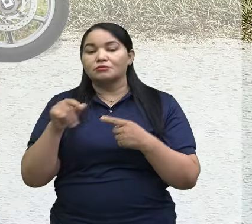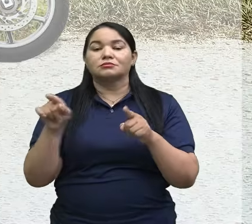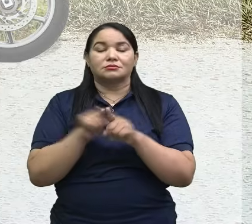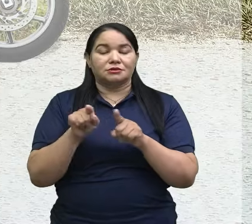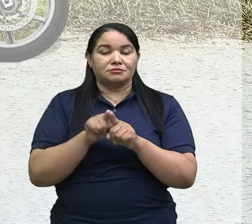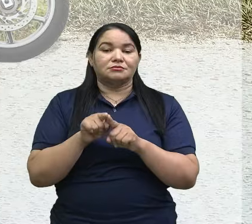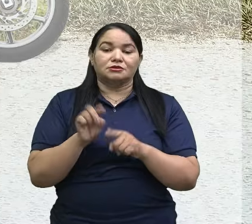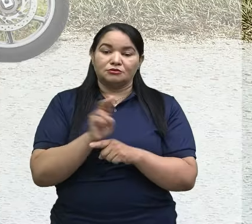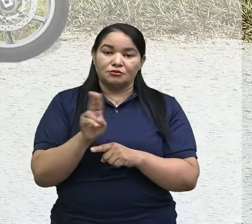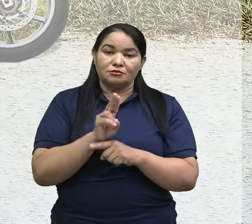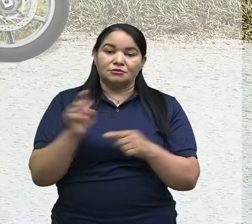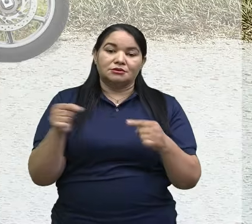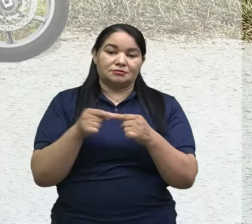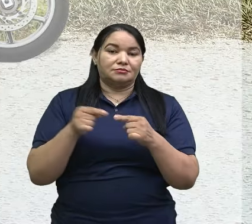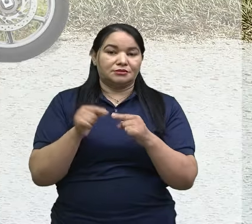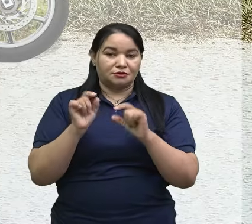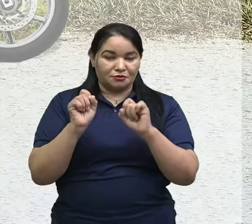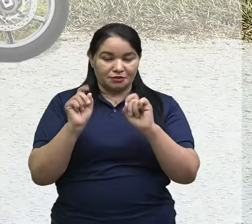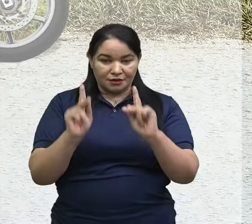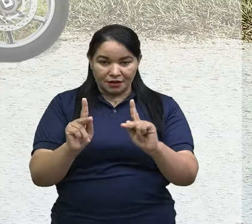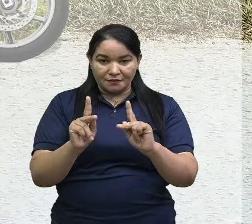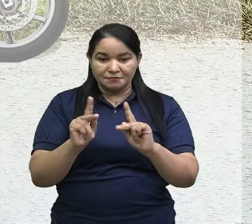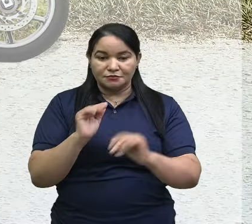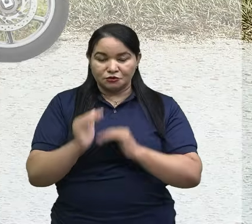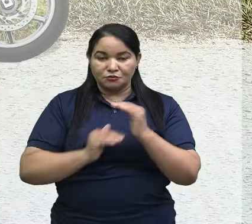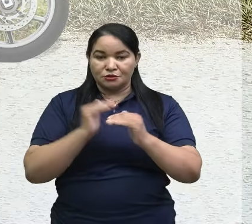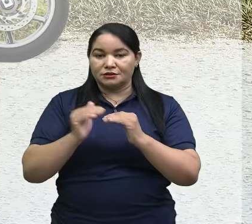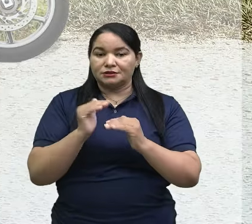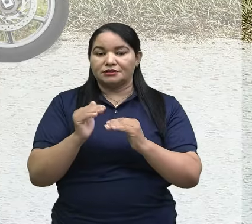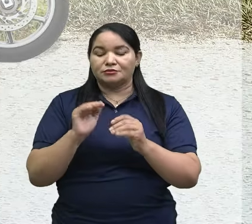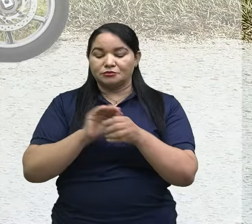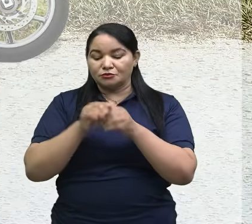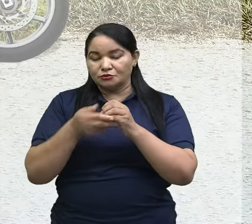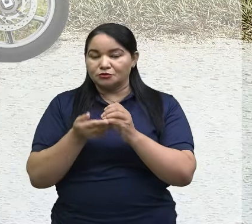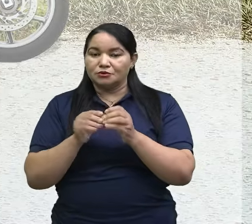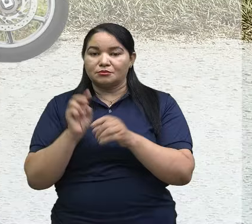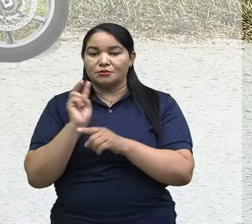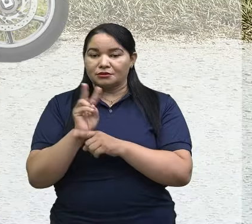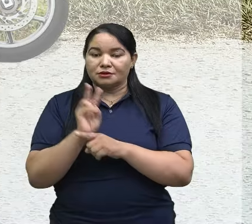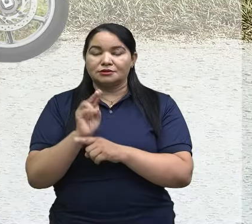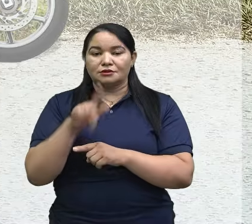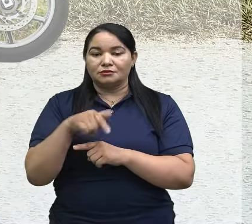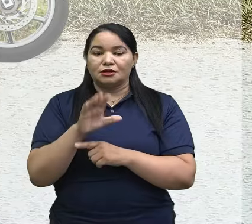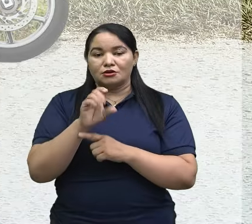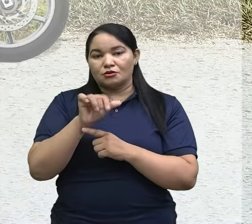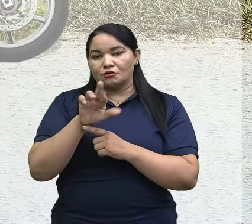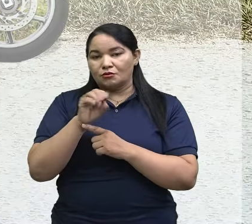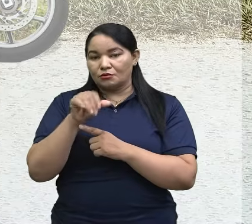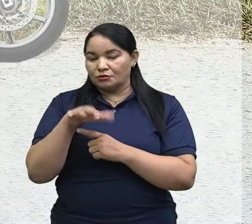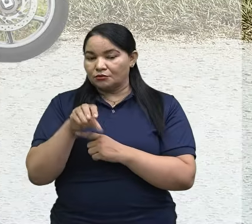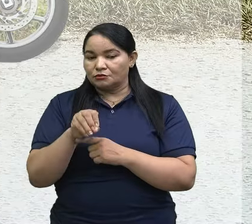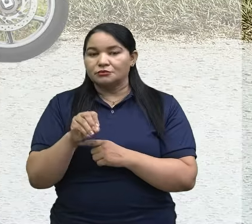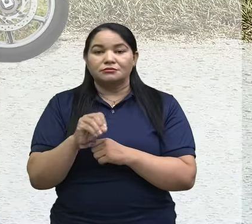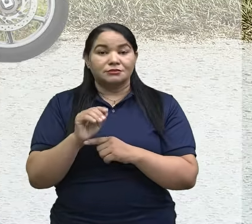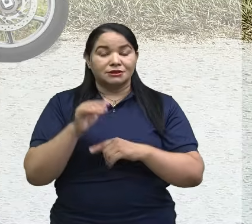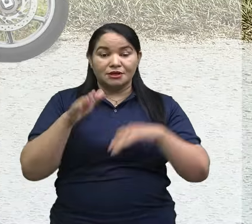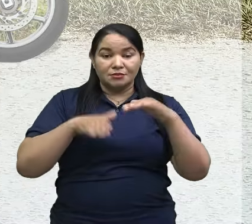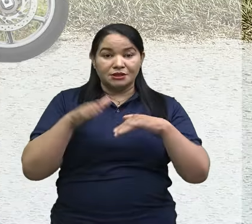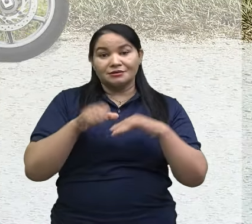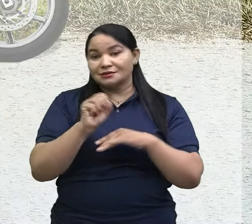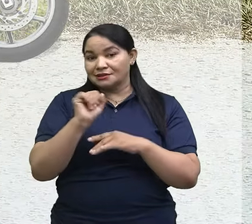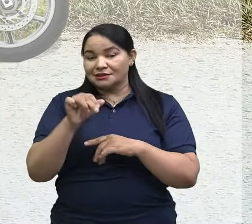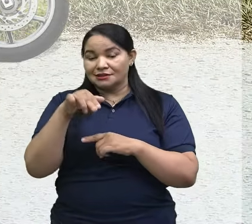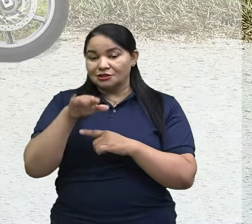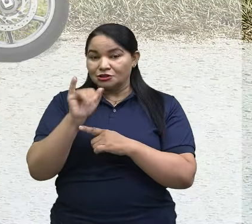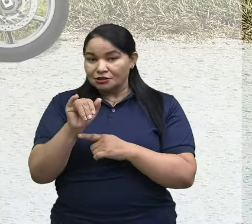do processo aí de eletrólise vai se chamar, né, de cromagem, ou, né, dependendo aí do metal. Se fosse níquel,